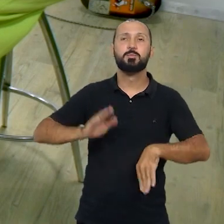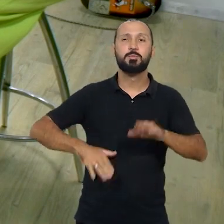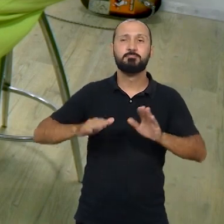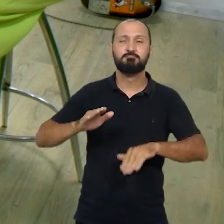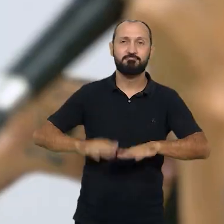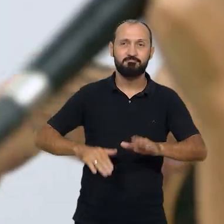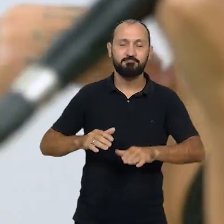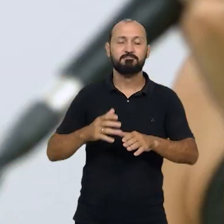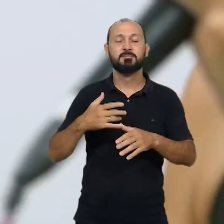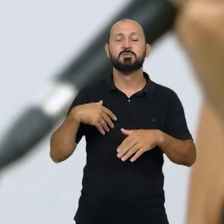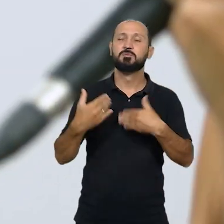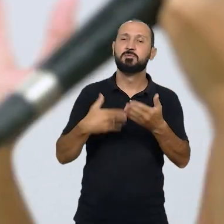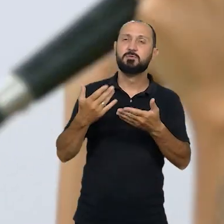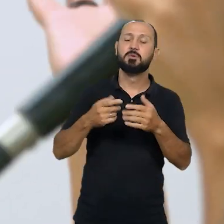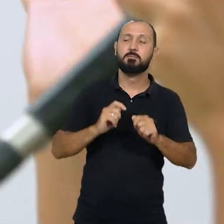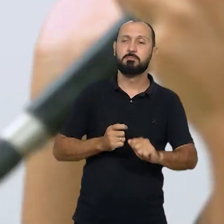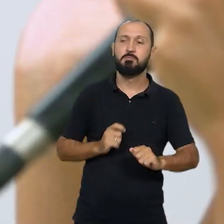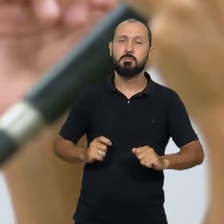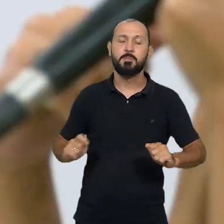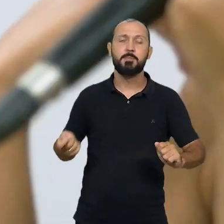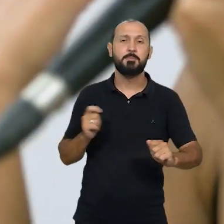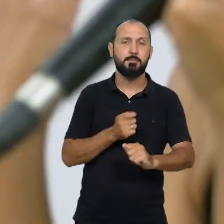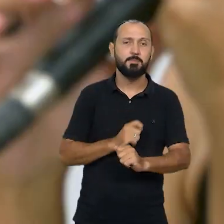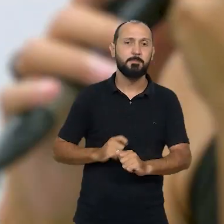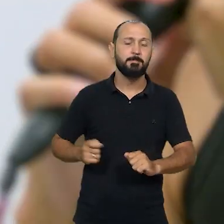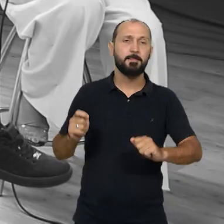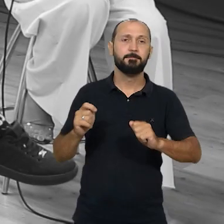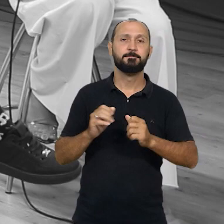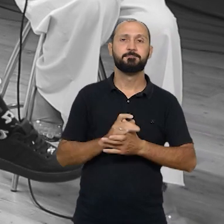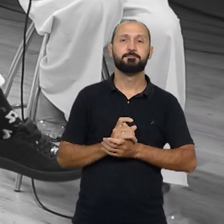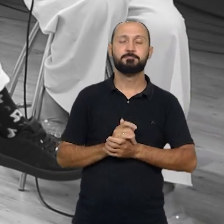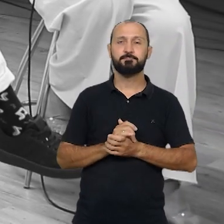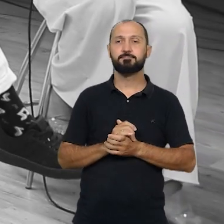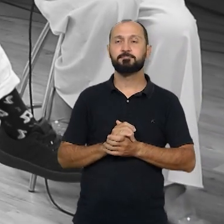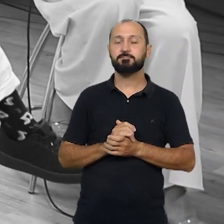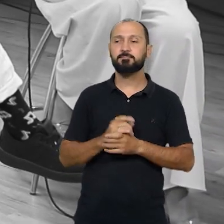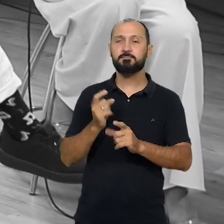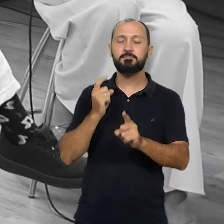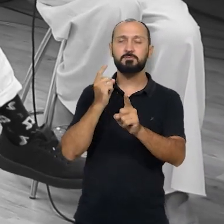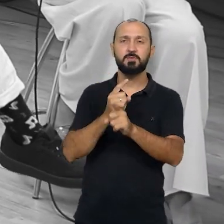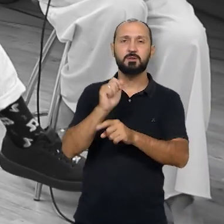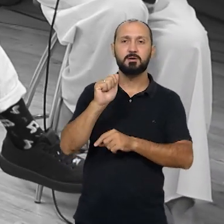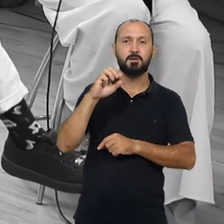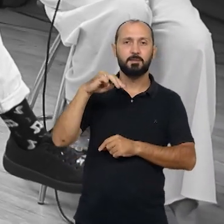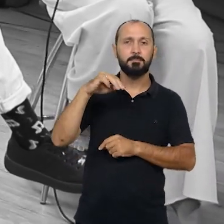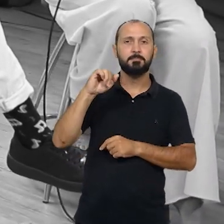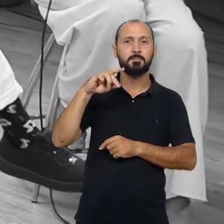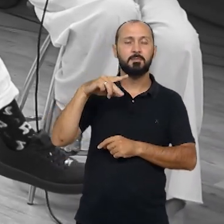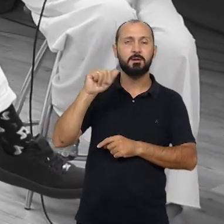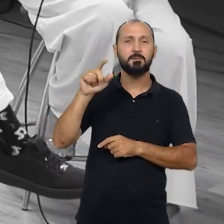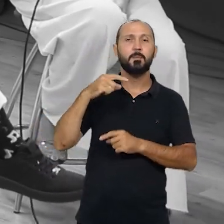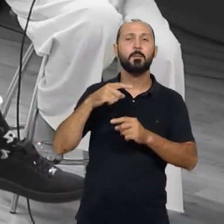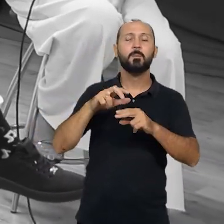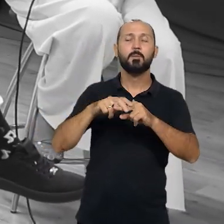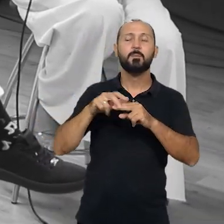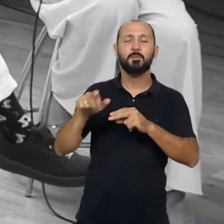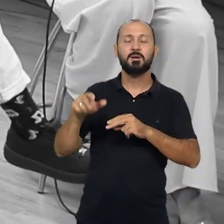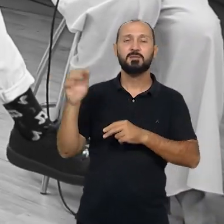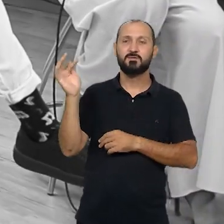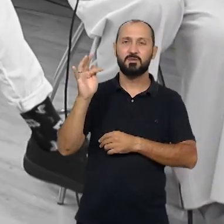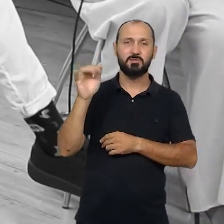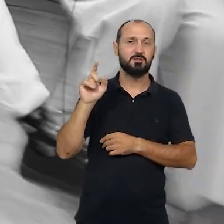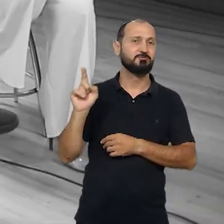Brincadeira. A Amanda foi a primeira integrante da banda e tá aí desde a primeira formação. Ela entrou com a guitarra. E